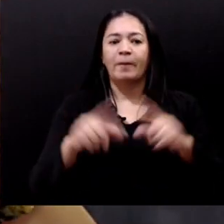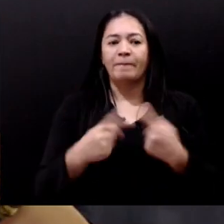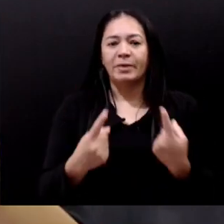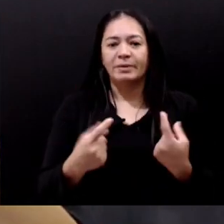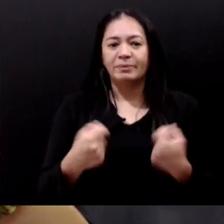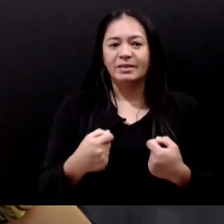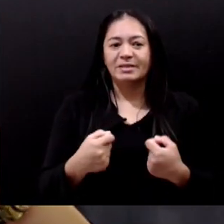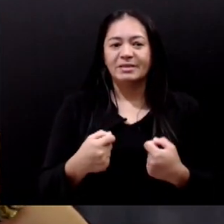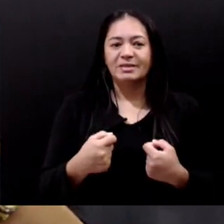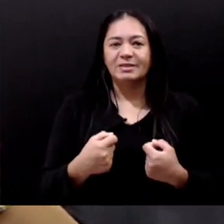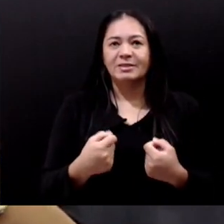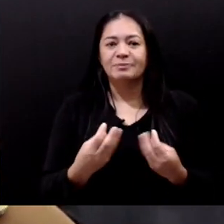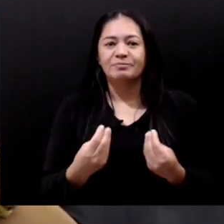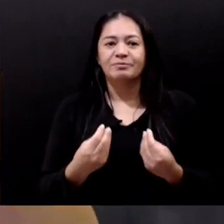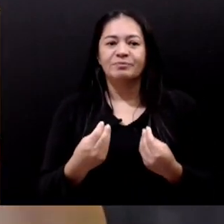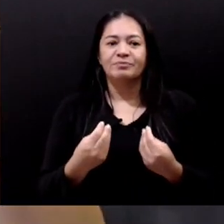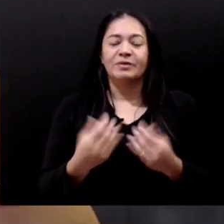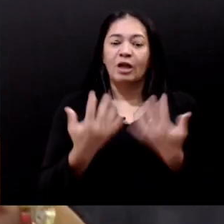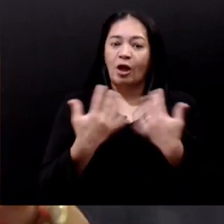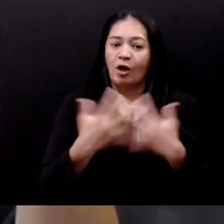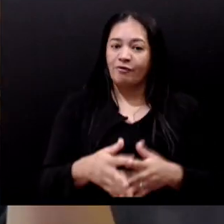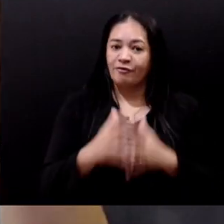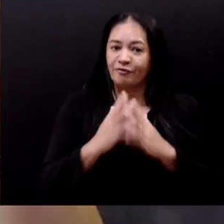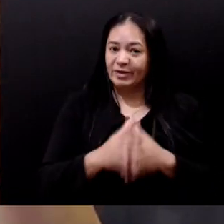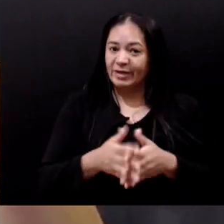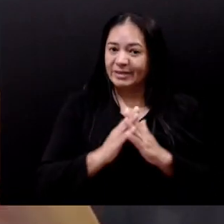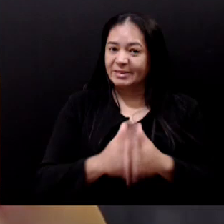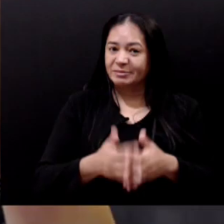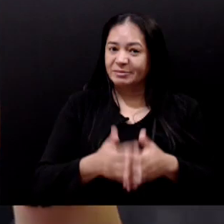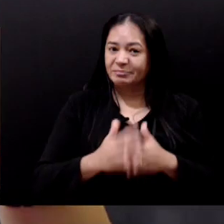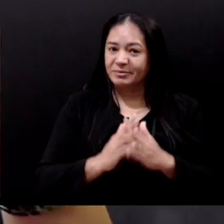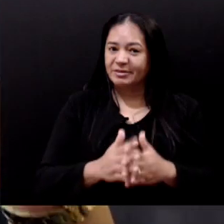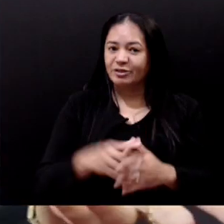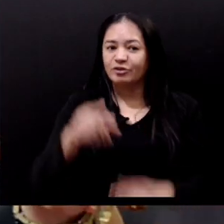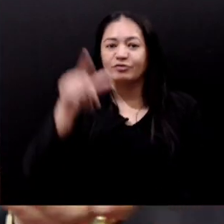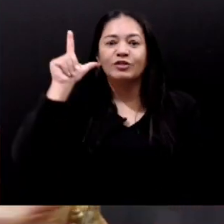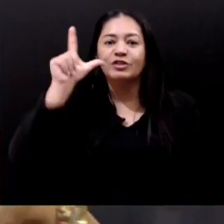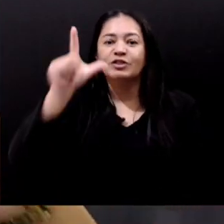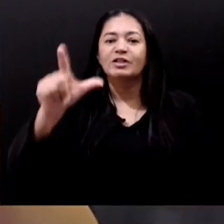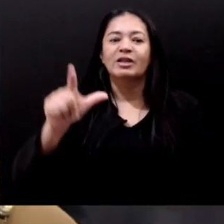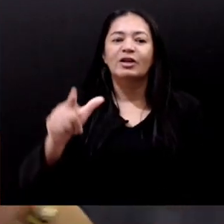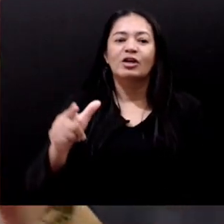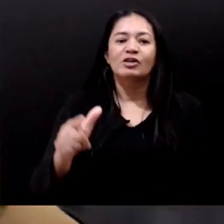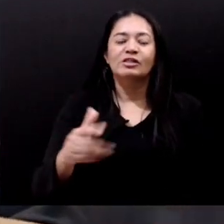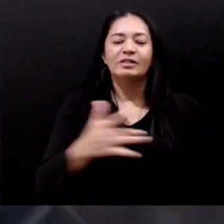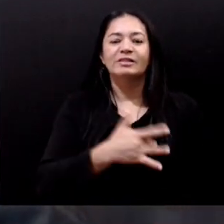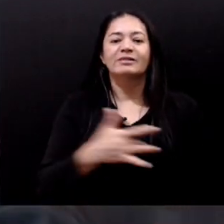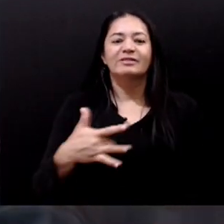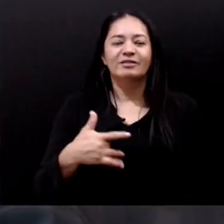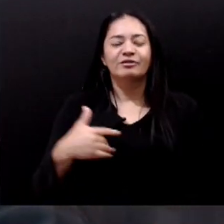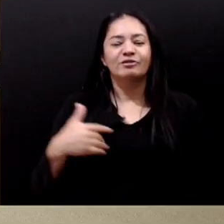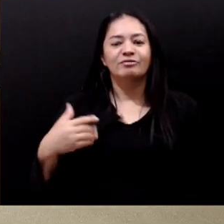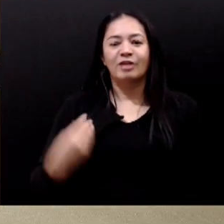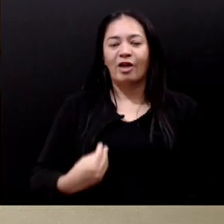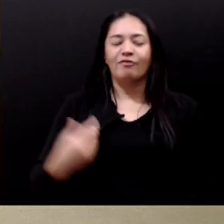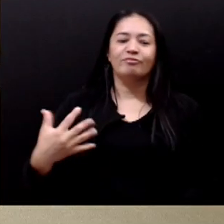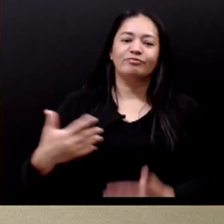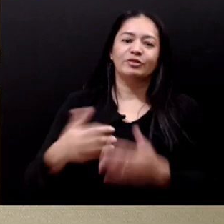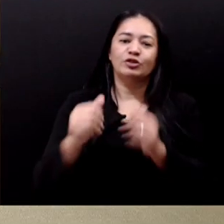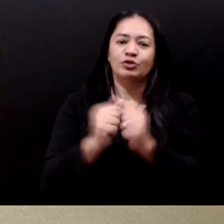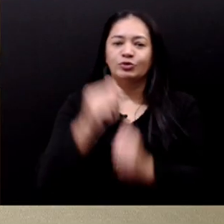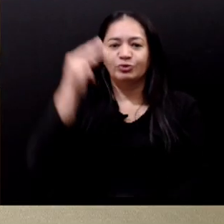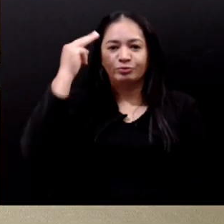certa flexibilização para que você consiga mantê-la saudável ao longo da vida, junto com uma mente saudável.